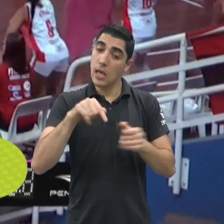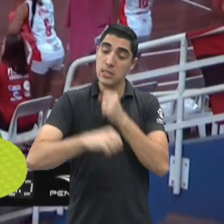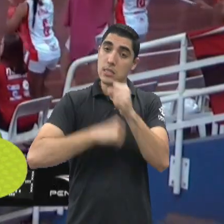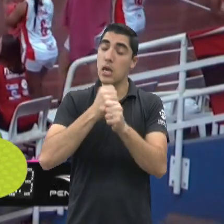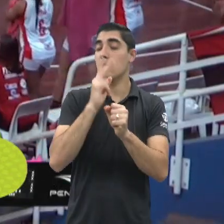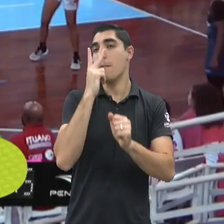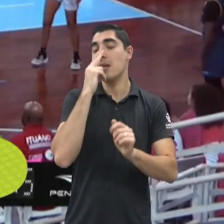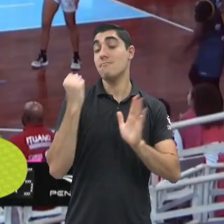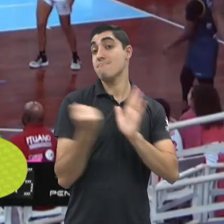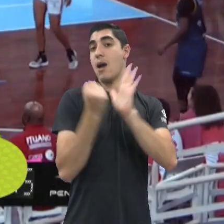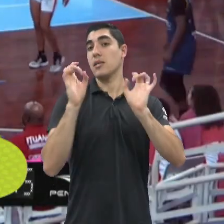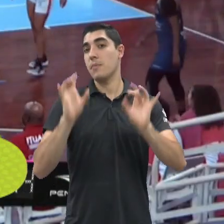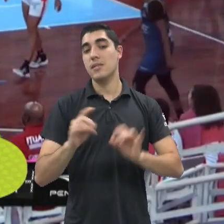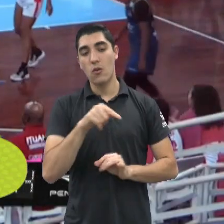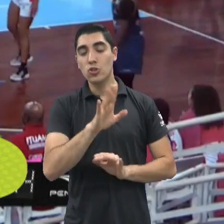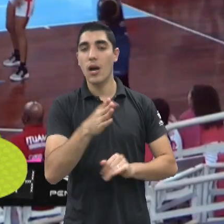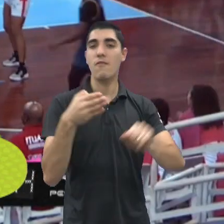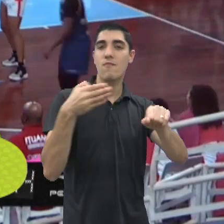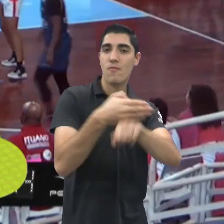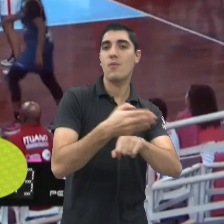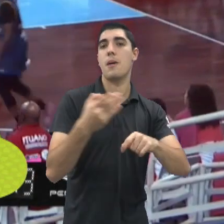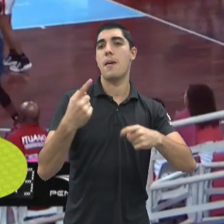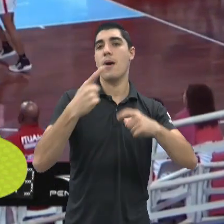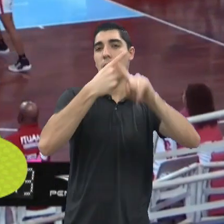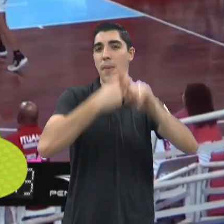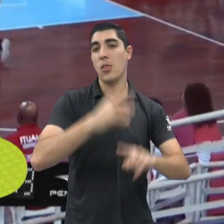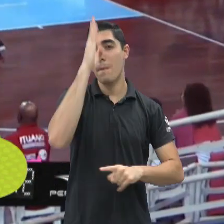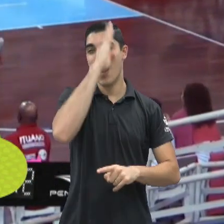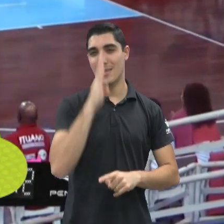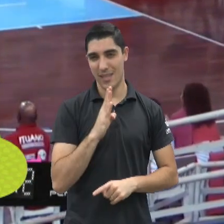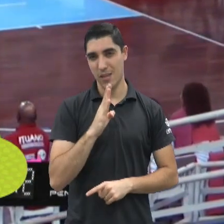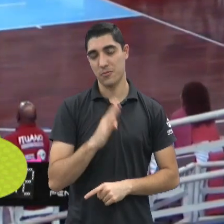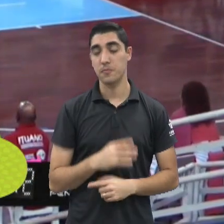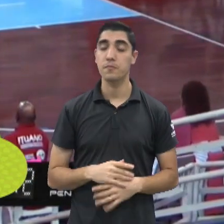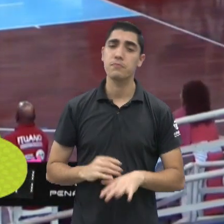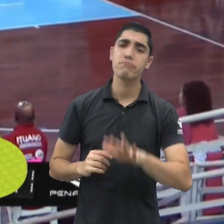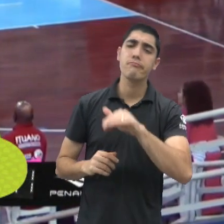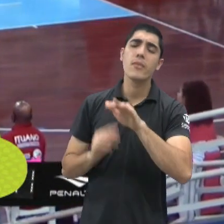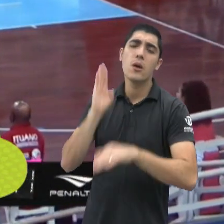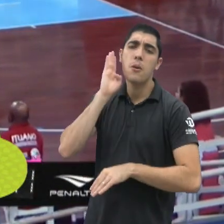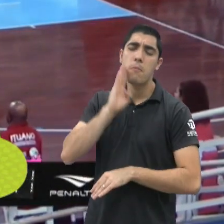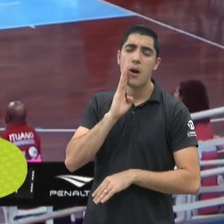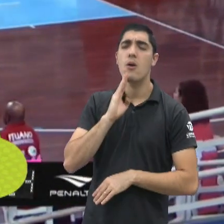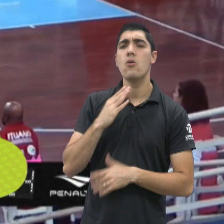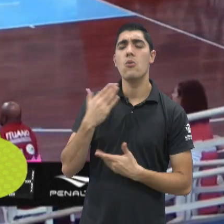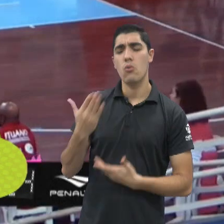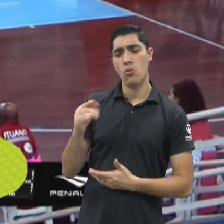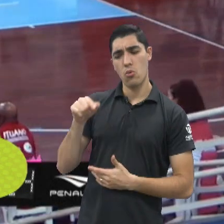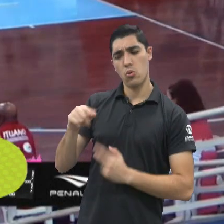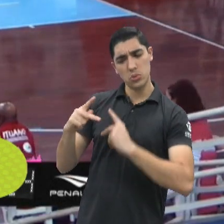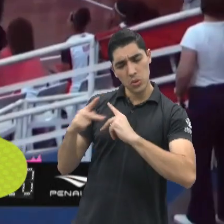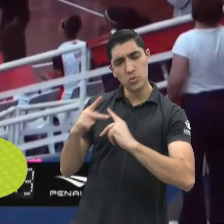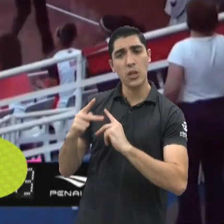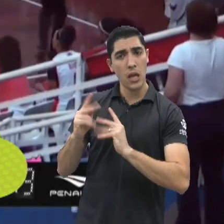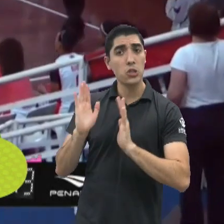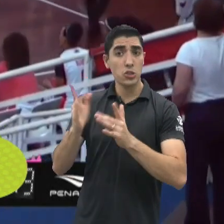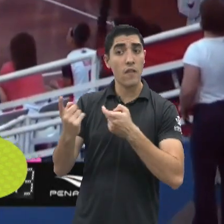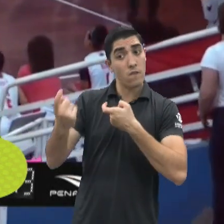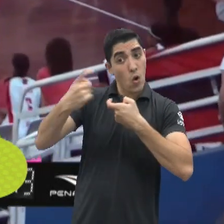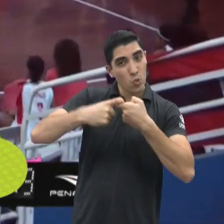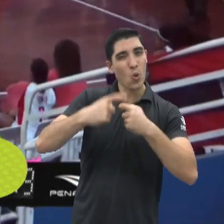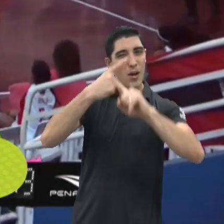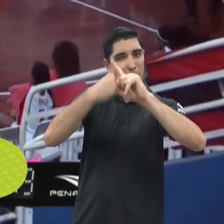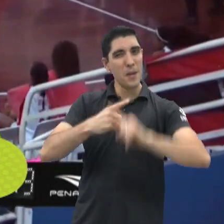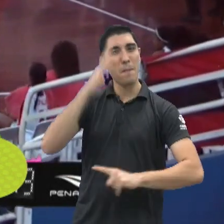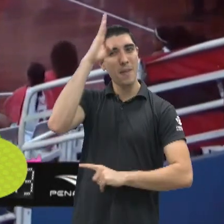Campeonato Paulista, mas acho que a temporada foi boa, é um saldo positivo, principalmente por causa dessa questão do retorno à Liga Nacional, né? Uma